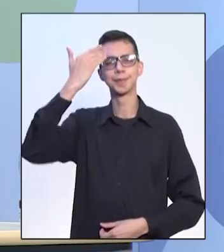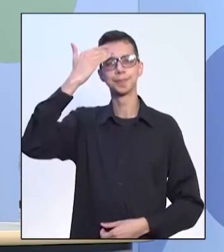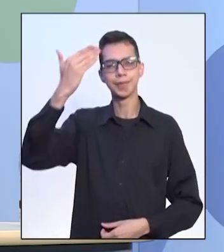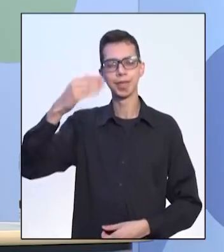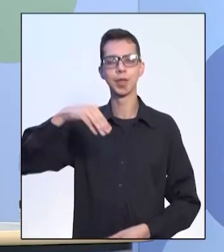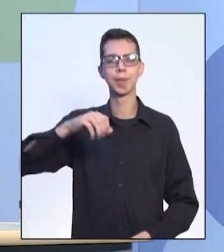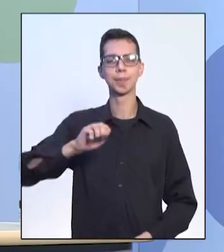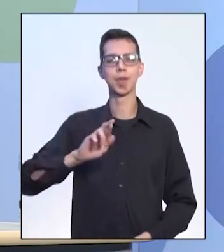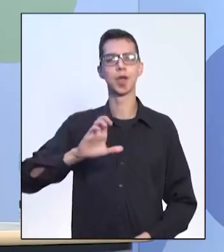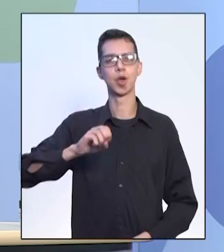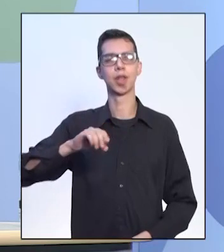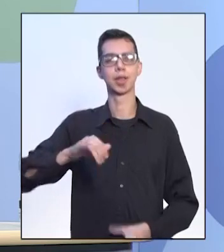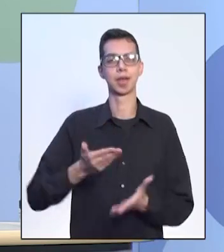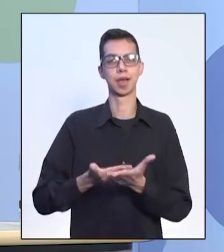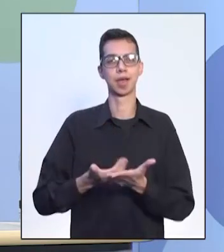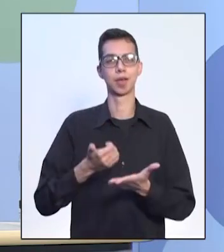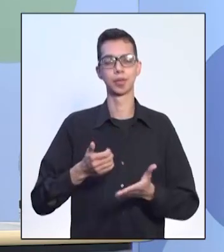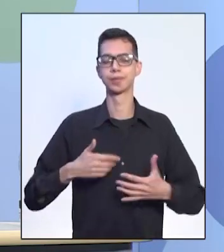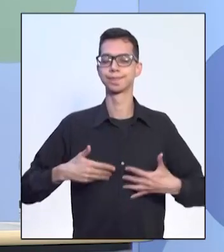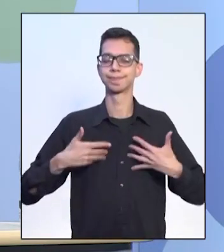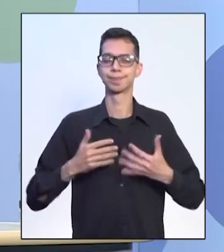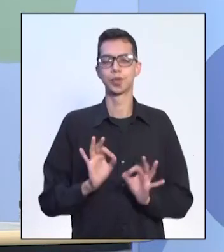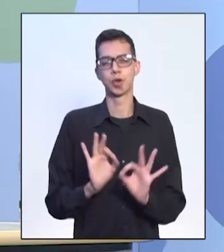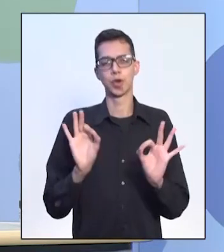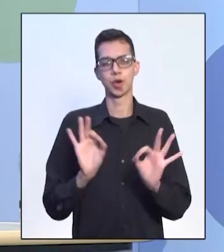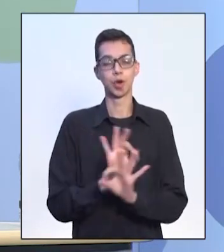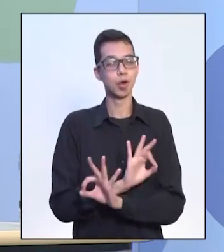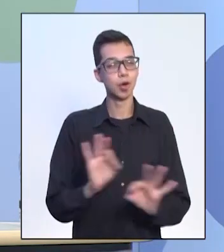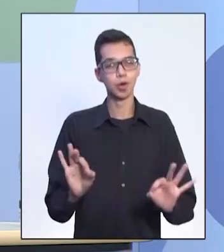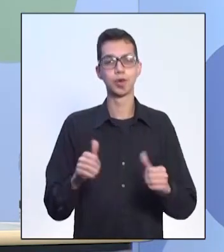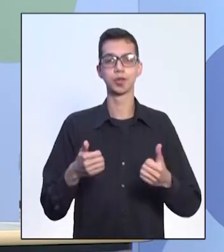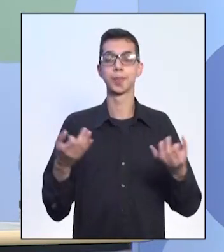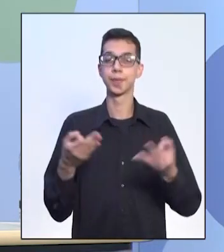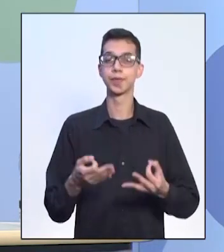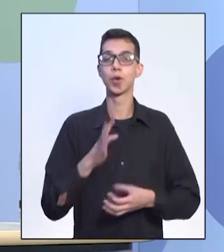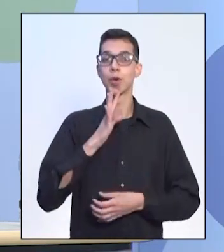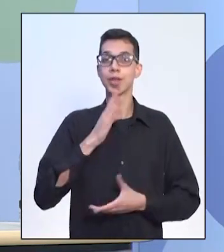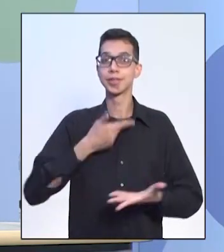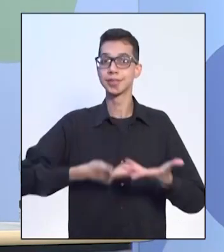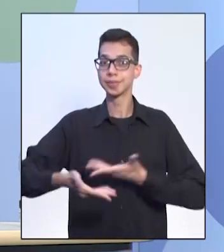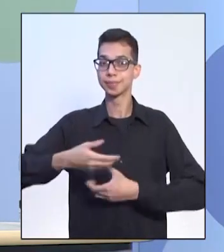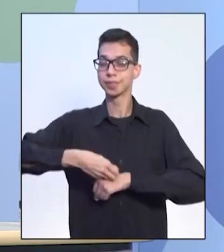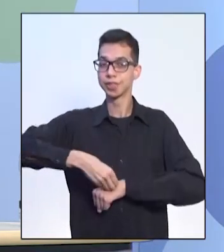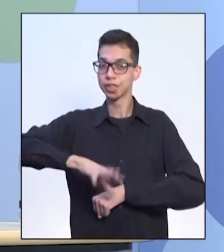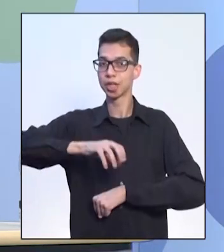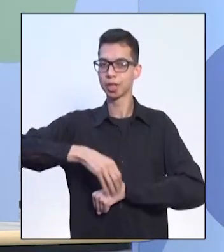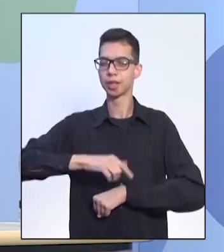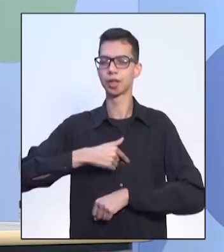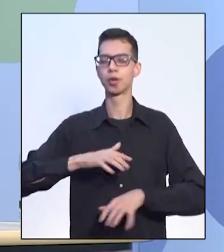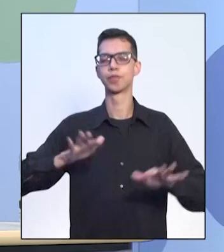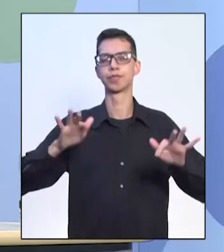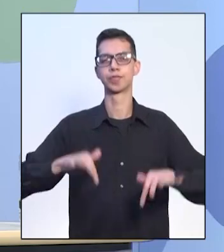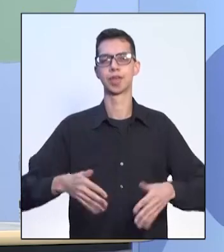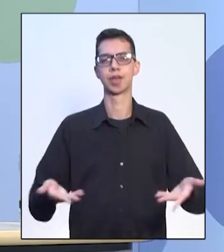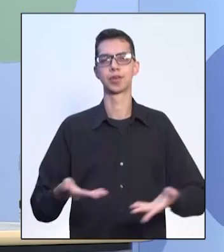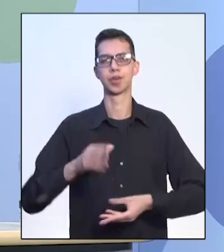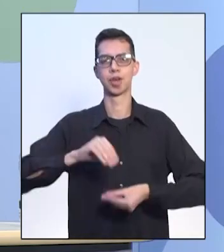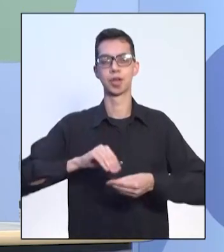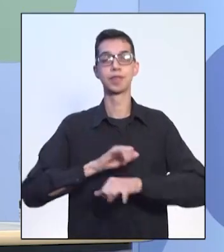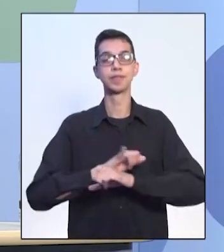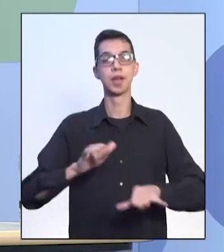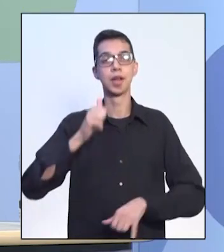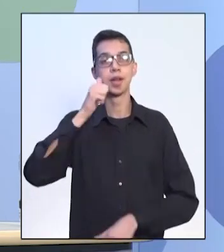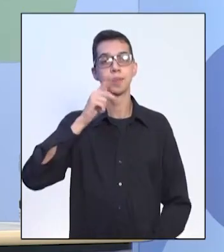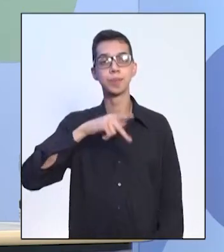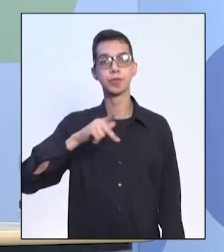aula, com a tua generosidade, passar o seu conhecimento para a gente. E eu quero encerrar dizendo que a professora